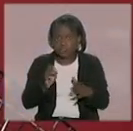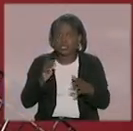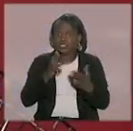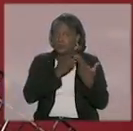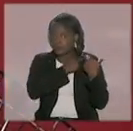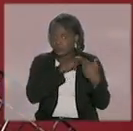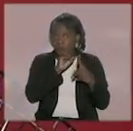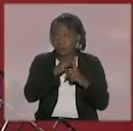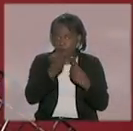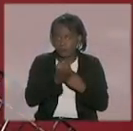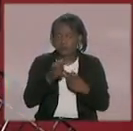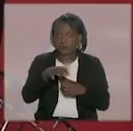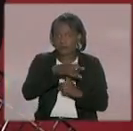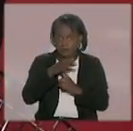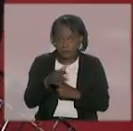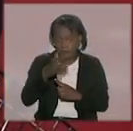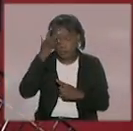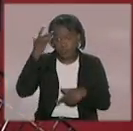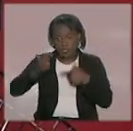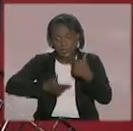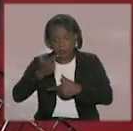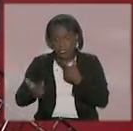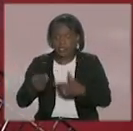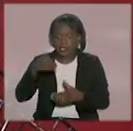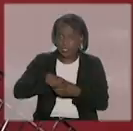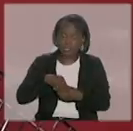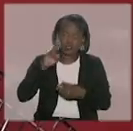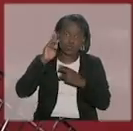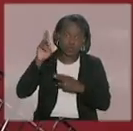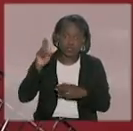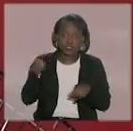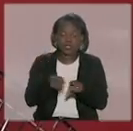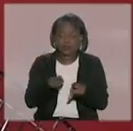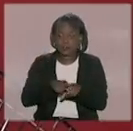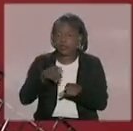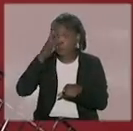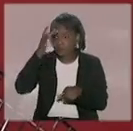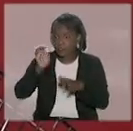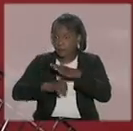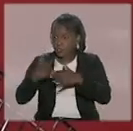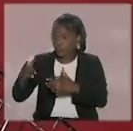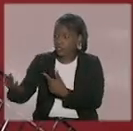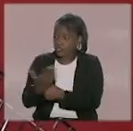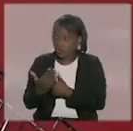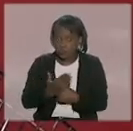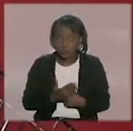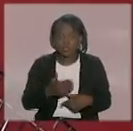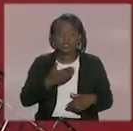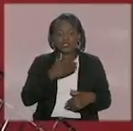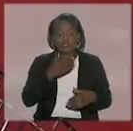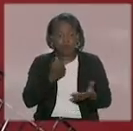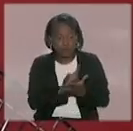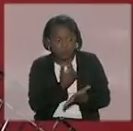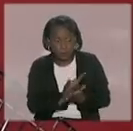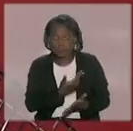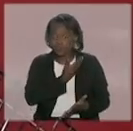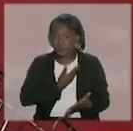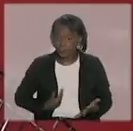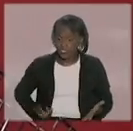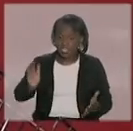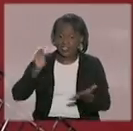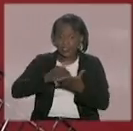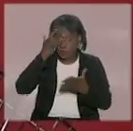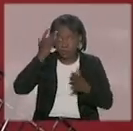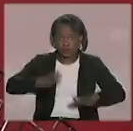responsabilidade socioambiental, desde os acionistas e funcionários, passando pelos fornecedores, consumidores, governo, até chegar